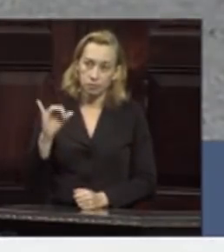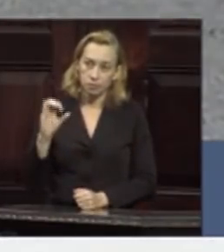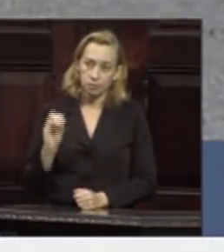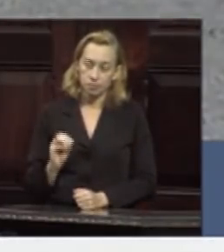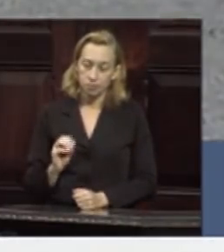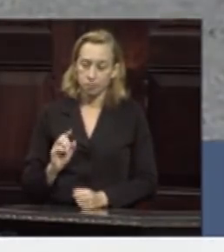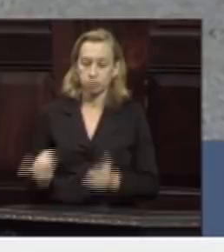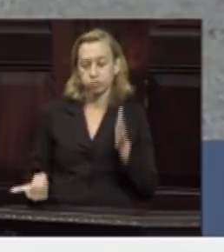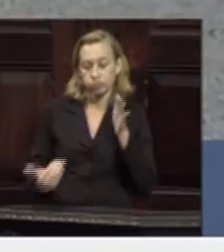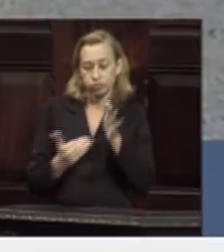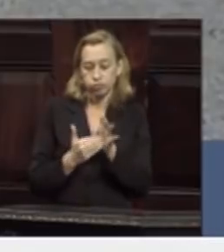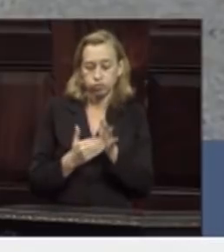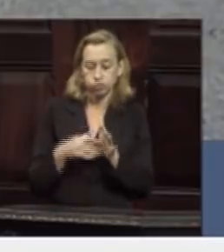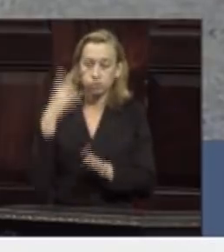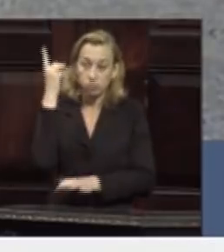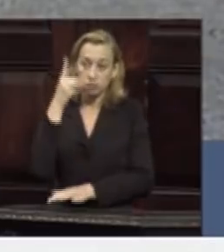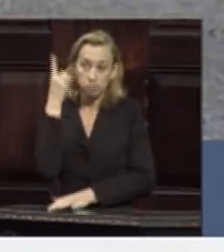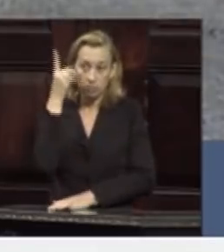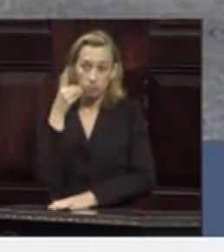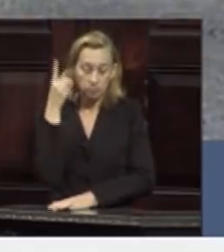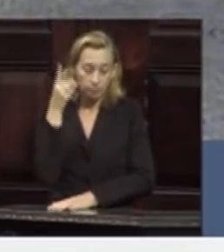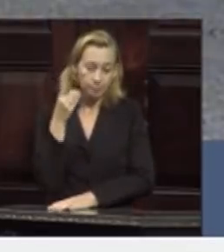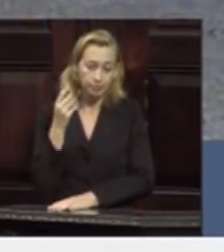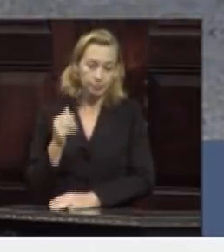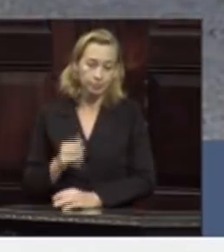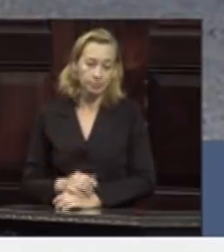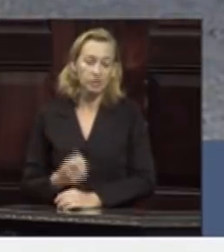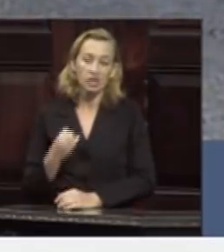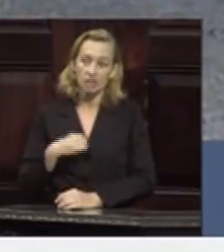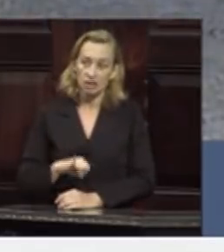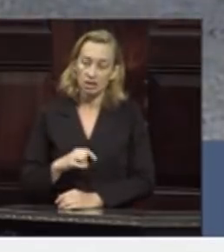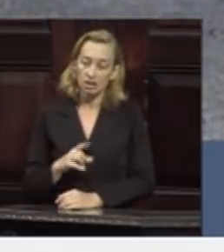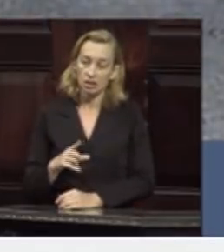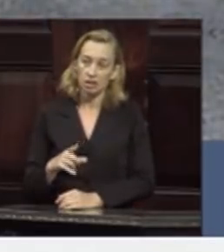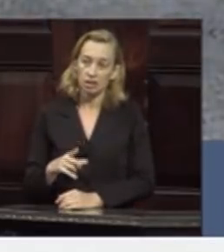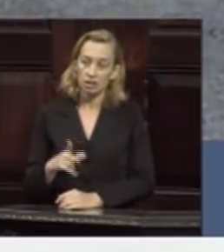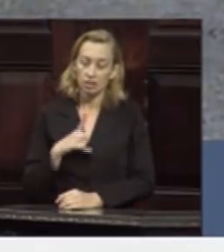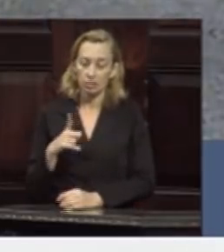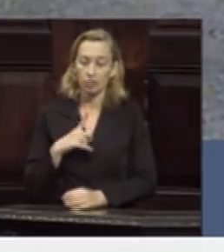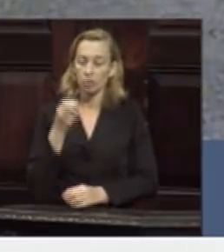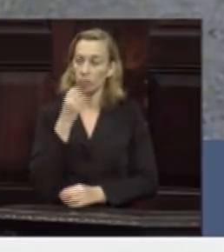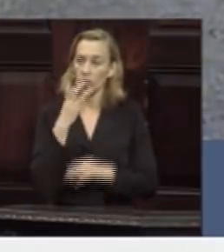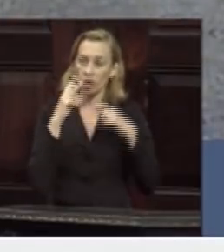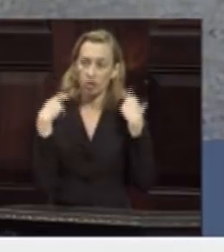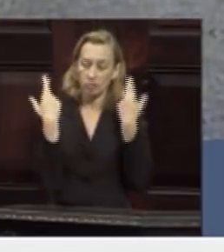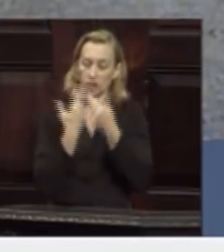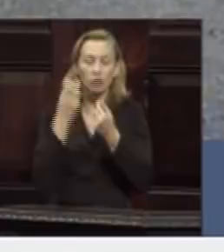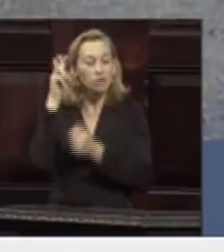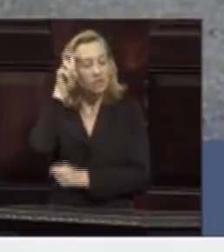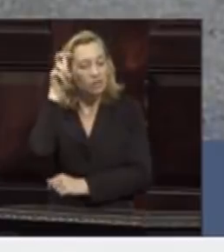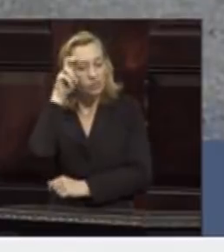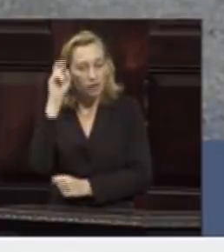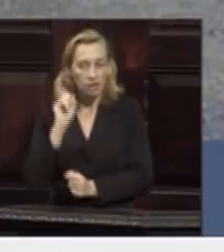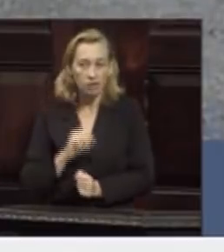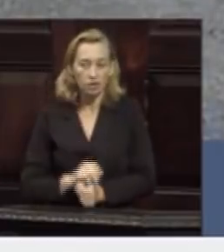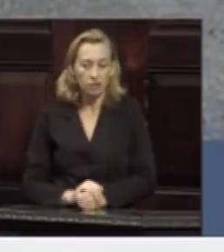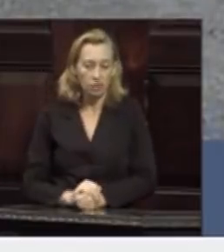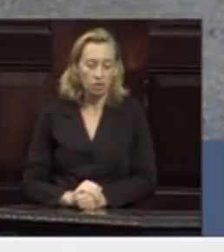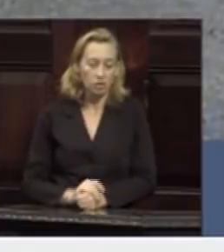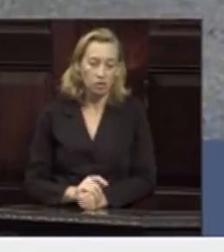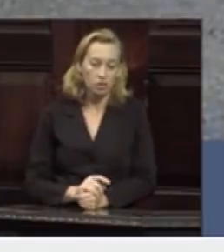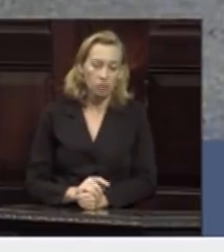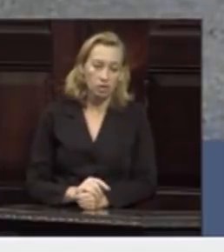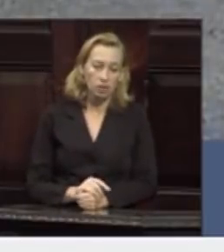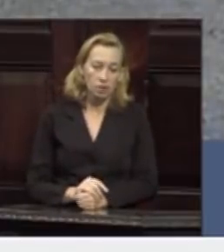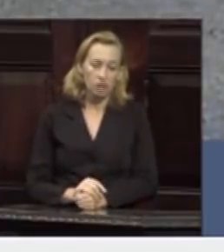último, deputado André Siciliano, se a gente fizer uma boa reunião na quinta-feira, checando o texto e produzindo consenso, quem sabe